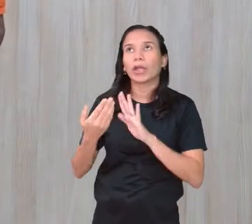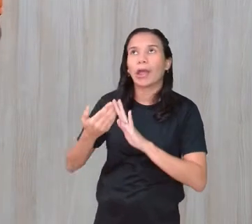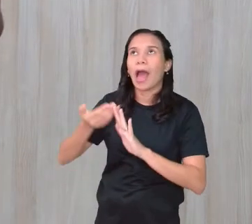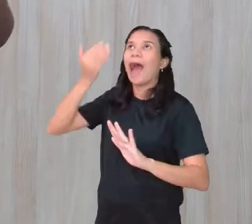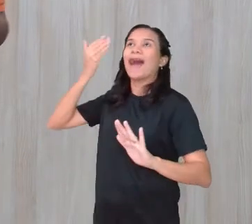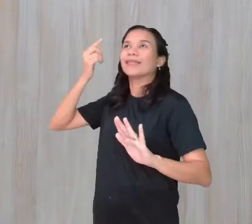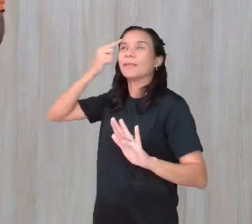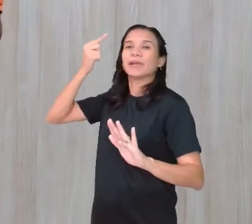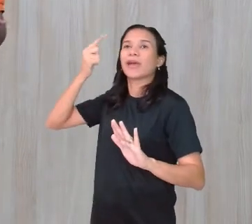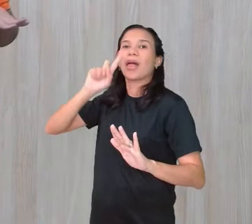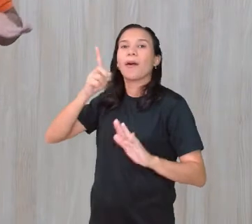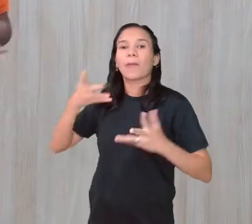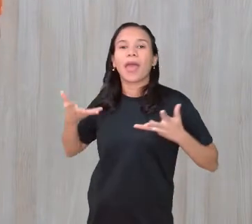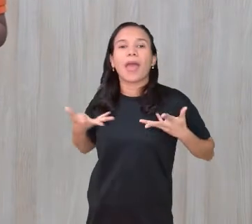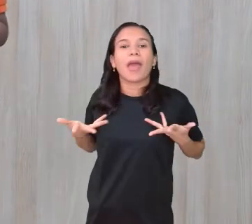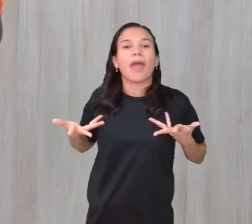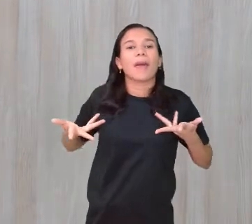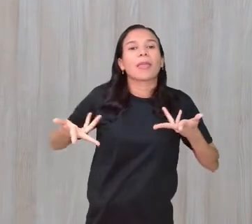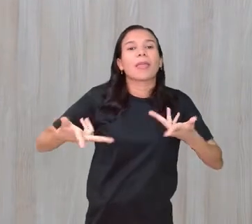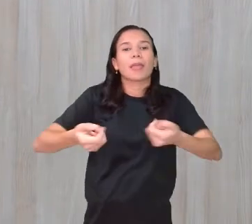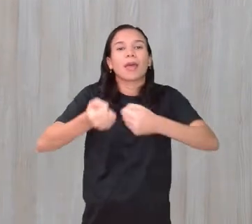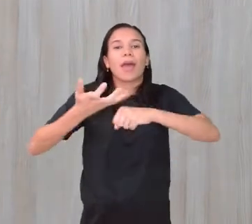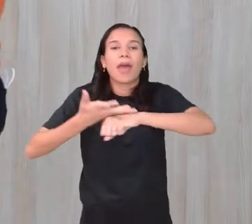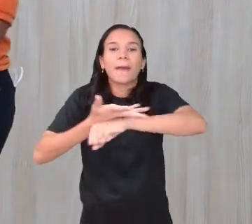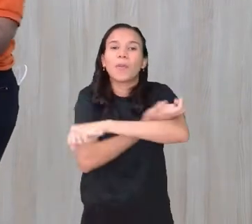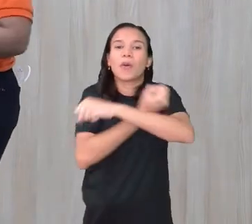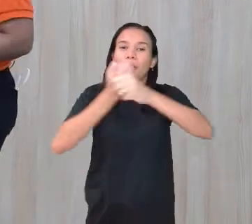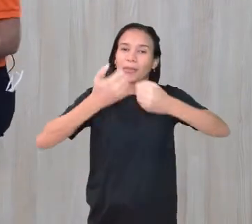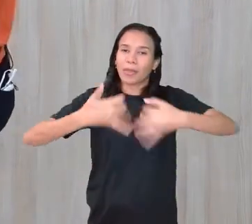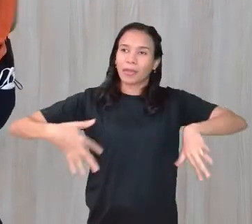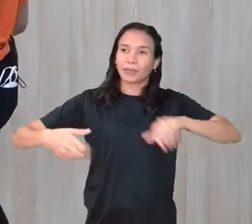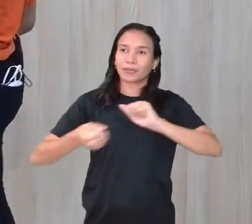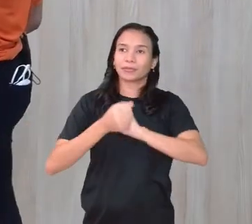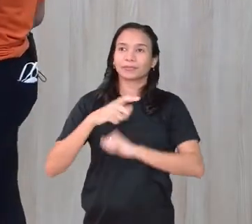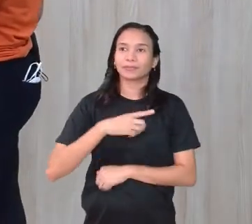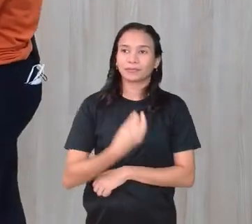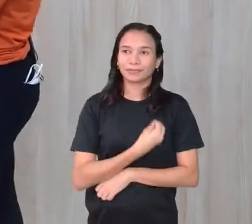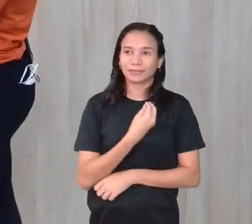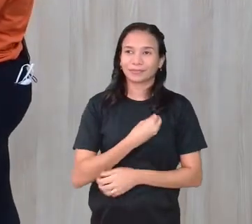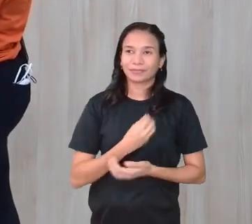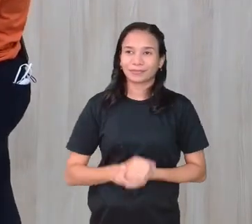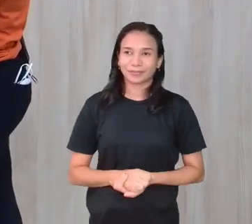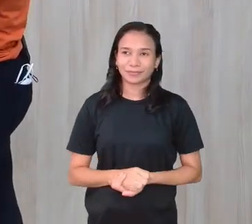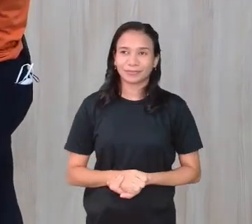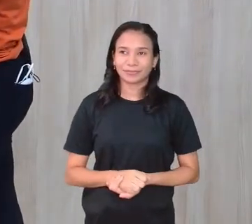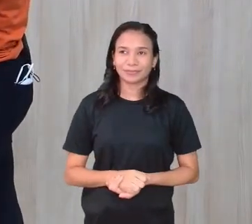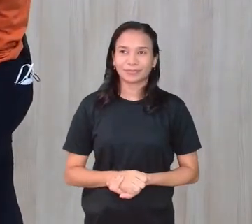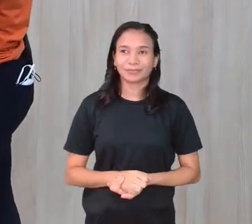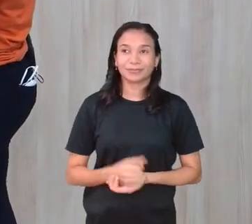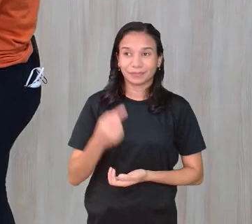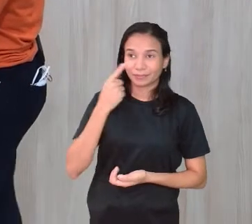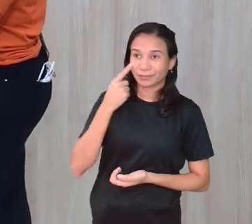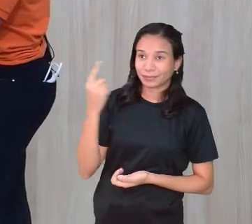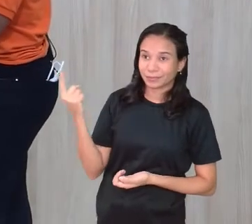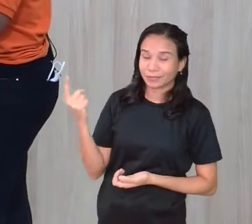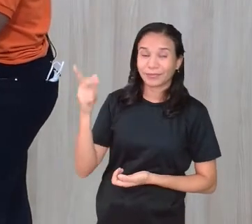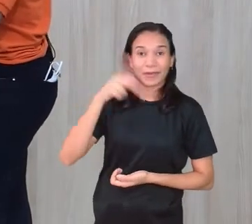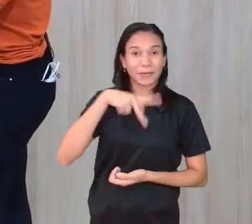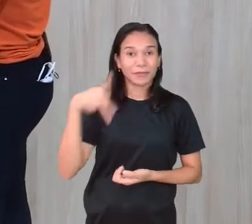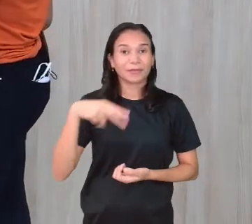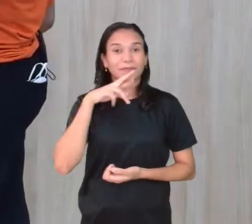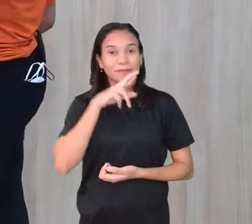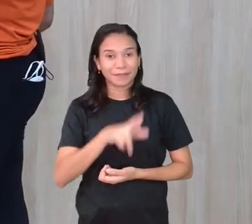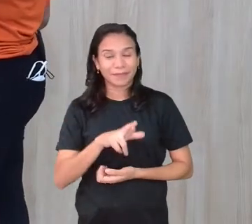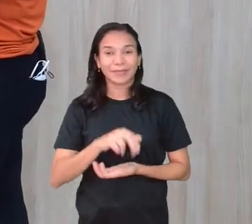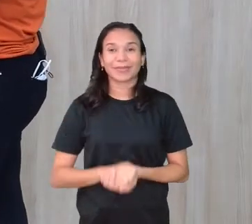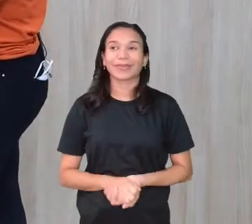As emoções são muito fluidas junto com a gente, junto com a nossa mente, né? Então vamos lá, aqui é o professor Heleno